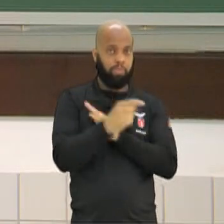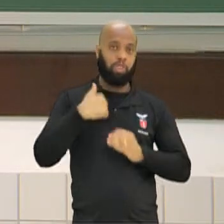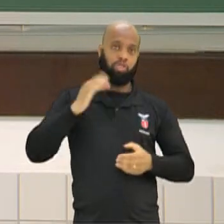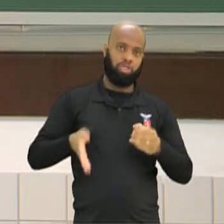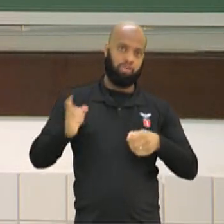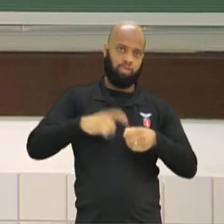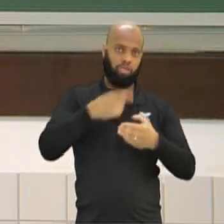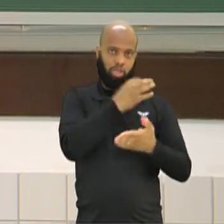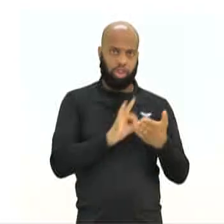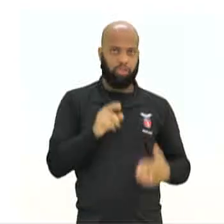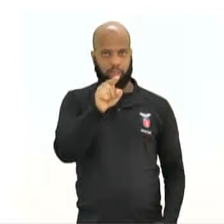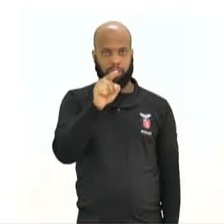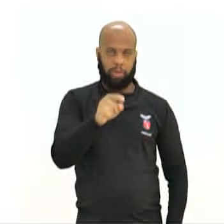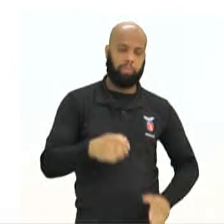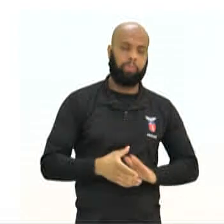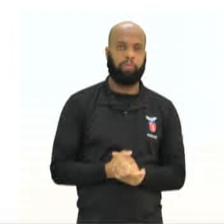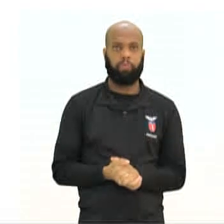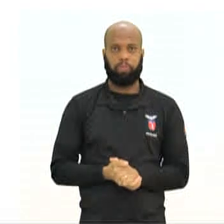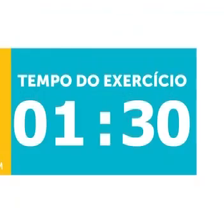para corrigir, ok?